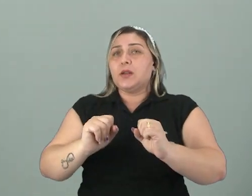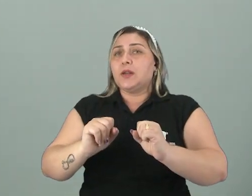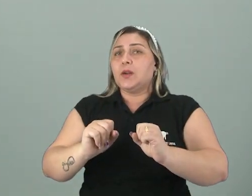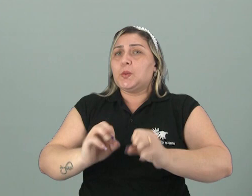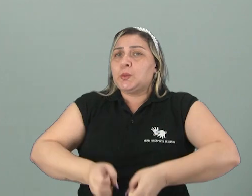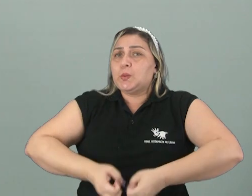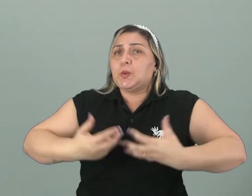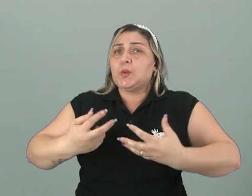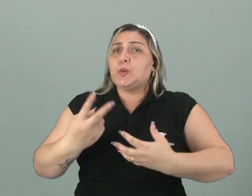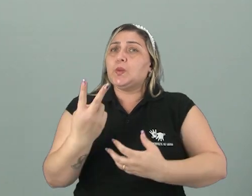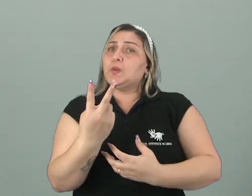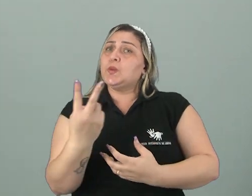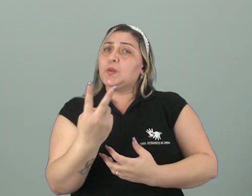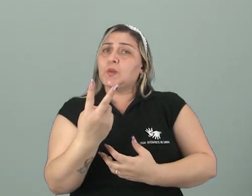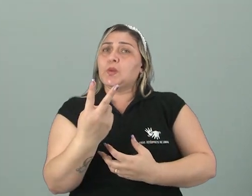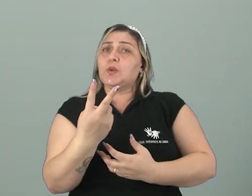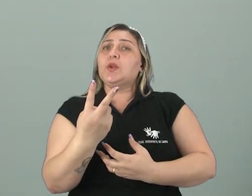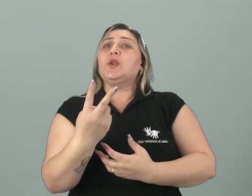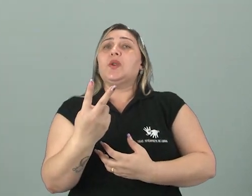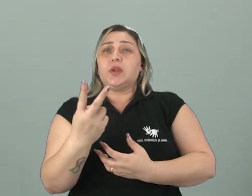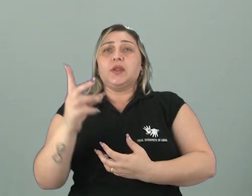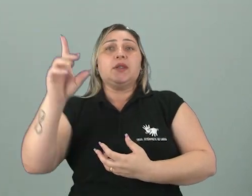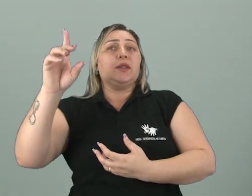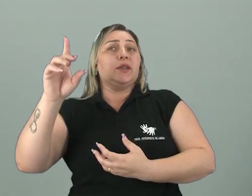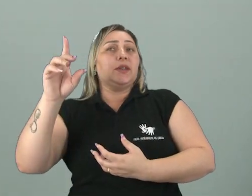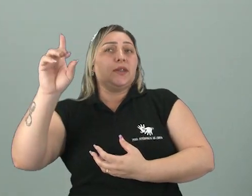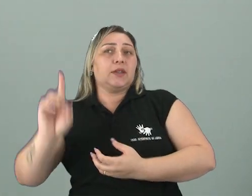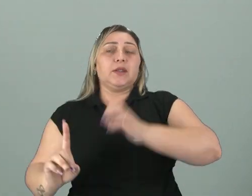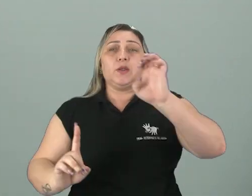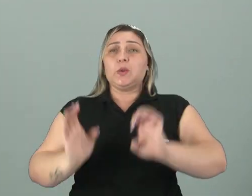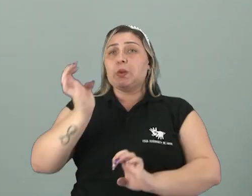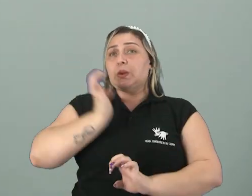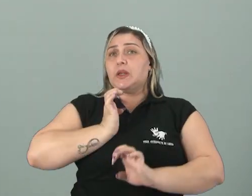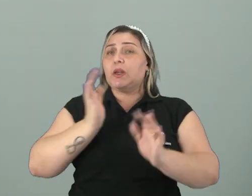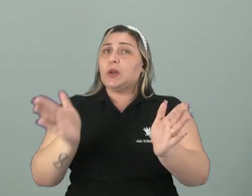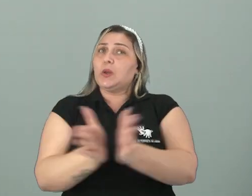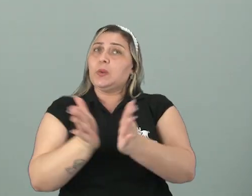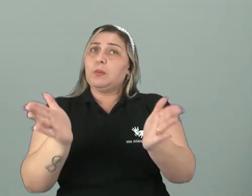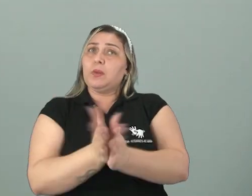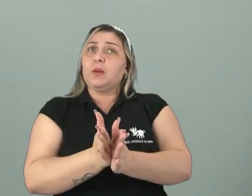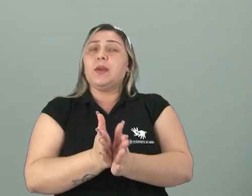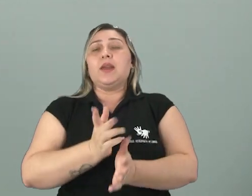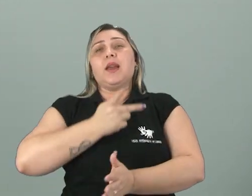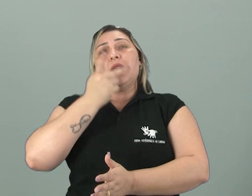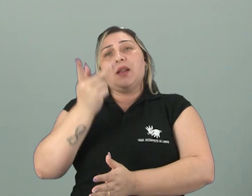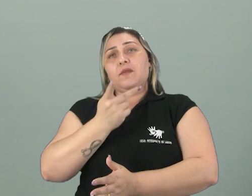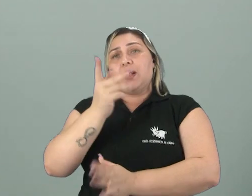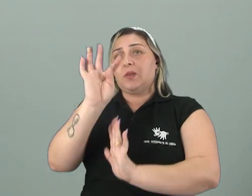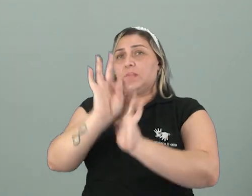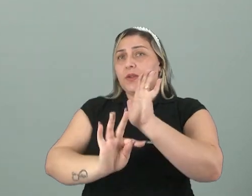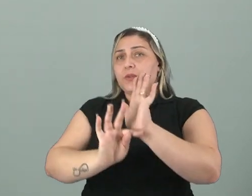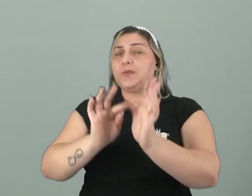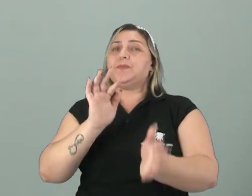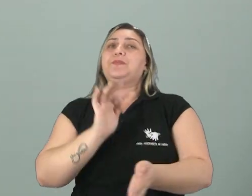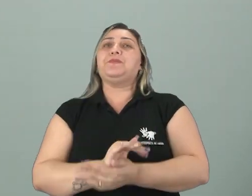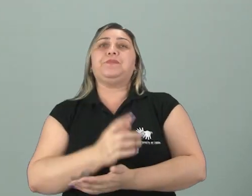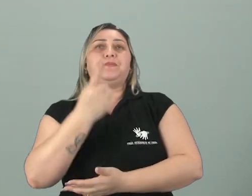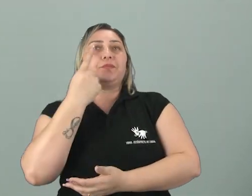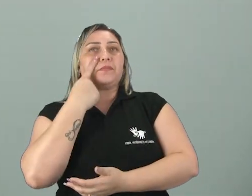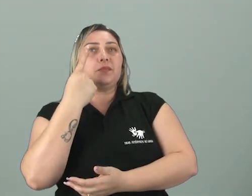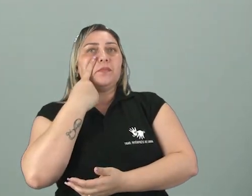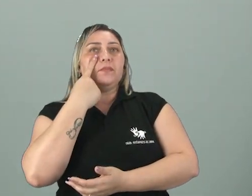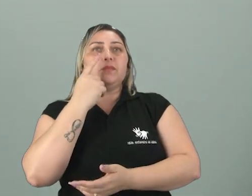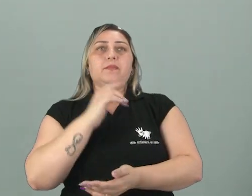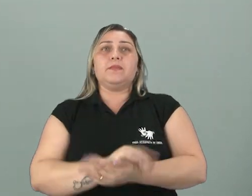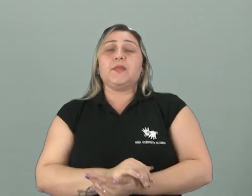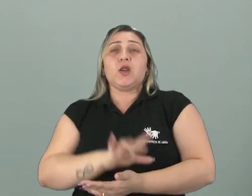expressar os dois lados do rio, do rico e do pobre, que ela fala aí no decorrer do texto. Então observe que a